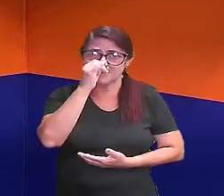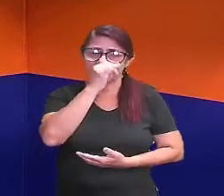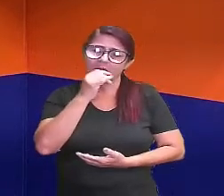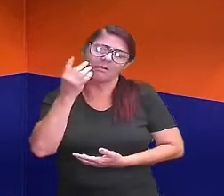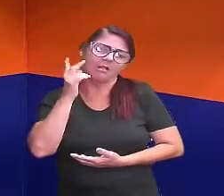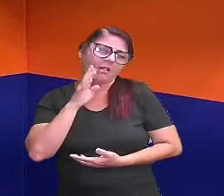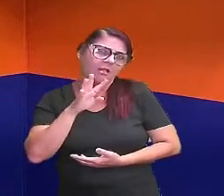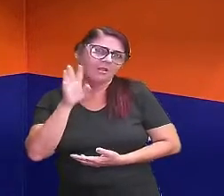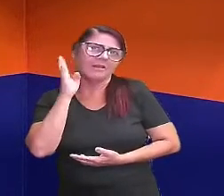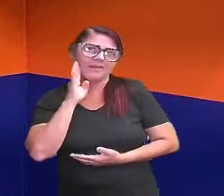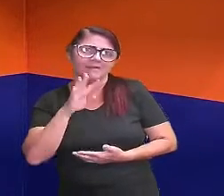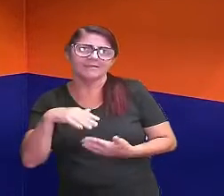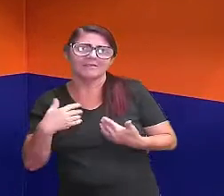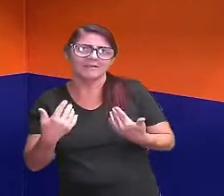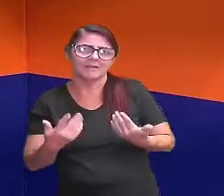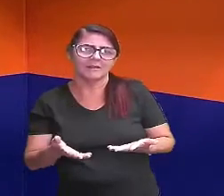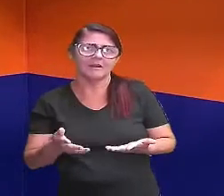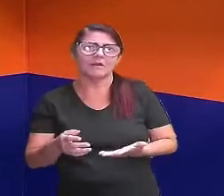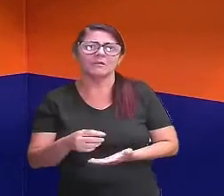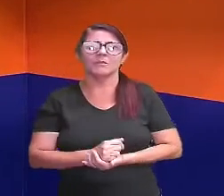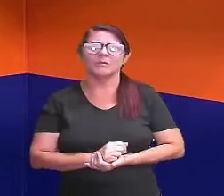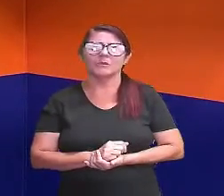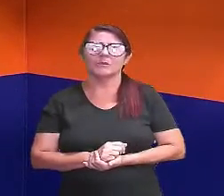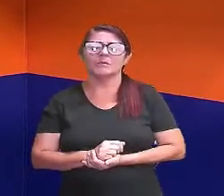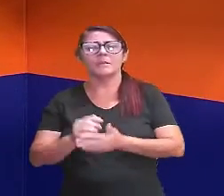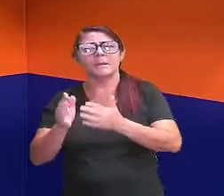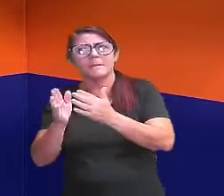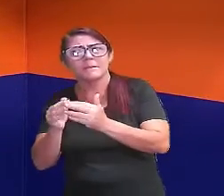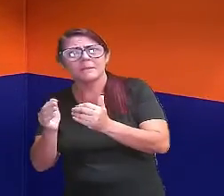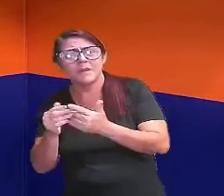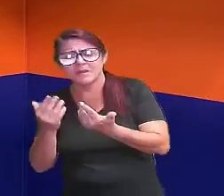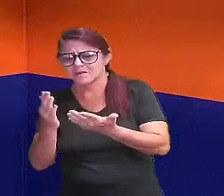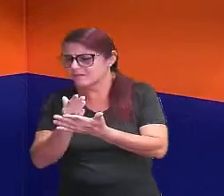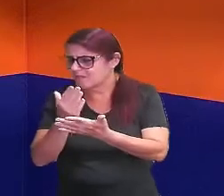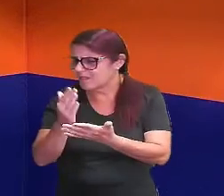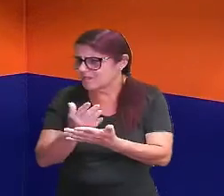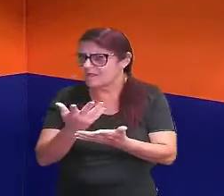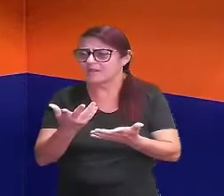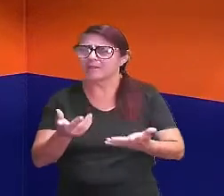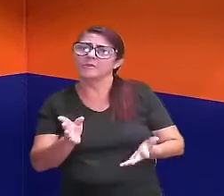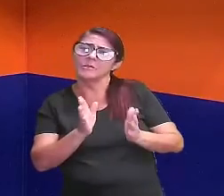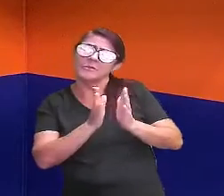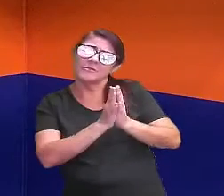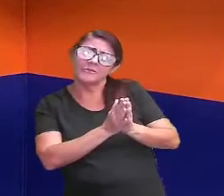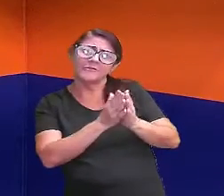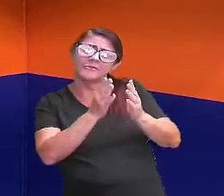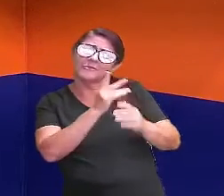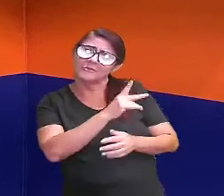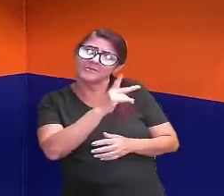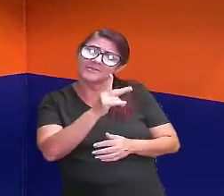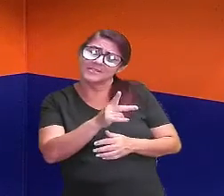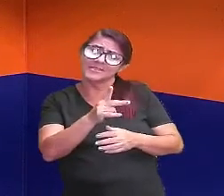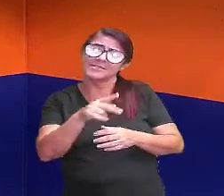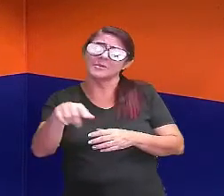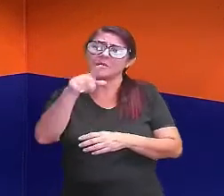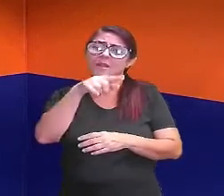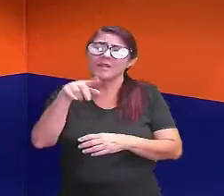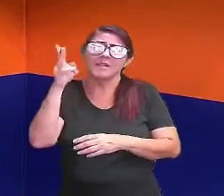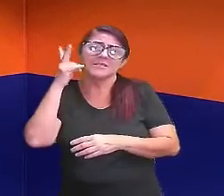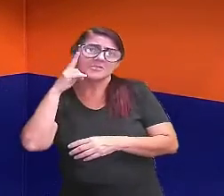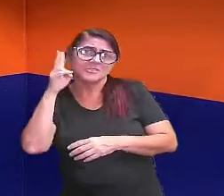é? Então, escutem, peçam livros, peçam a professora para contar historinha para vocês, que ela vai